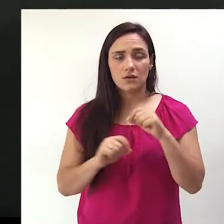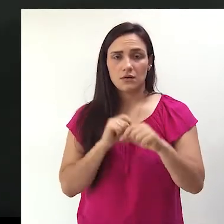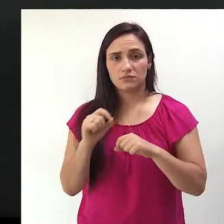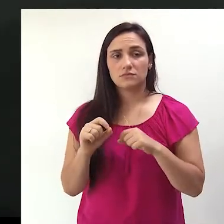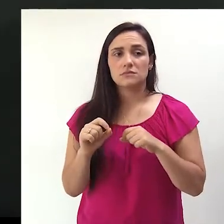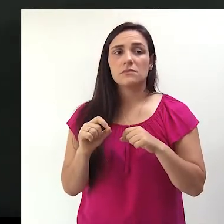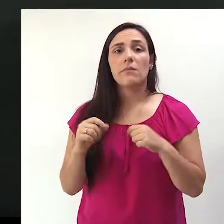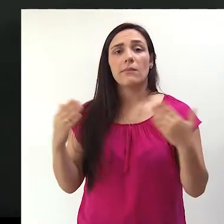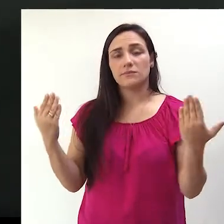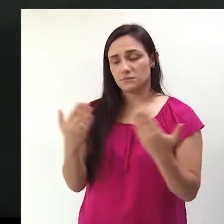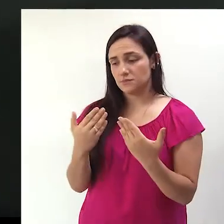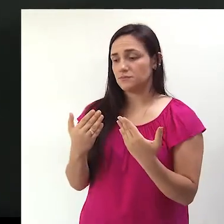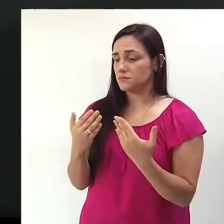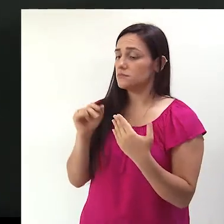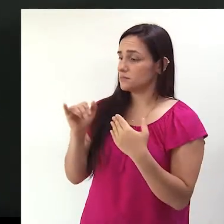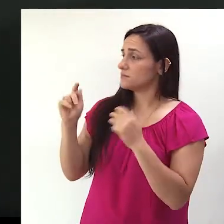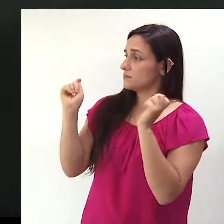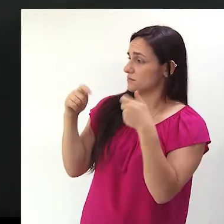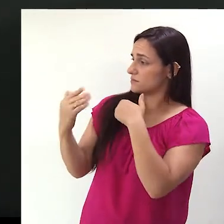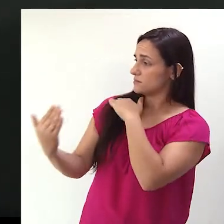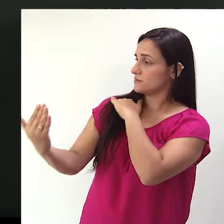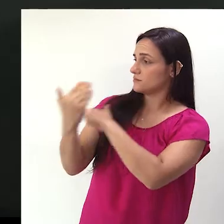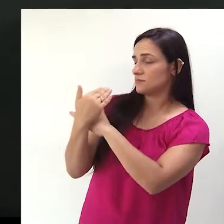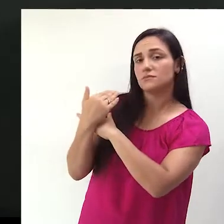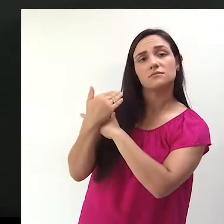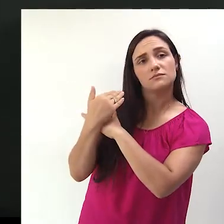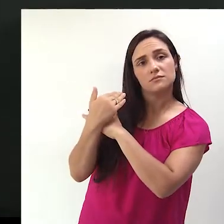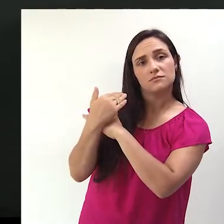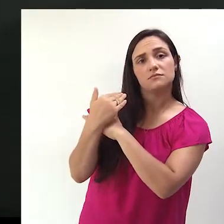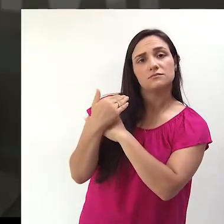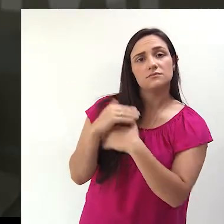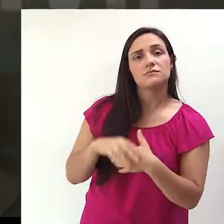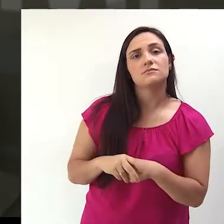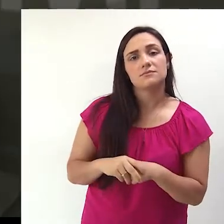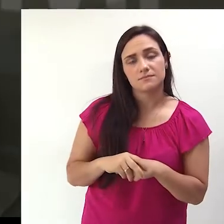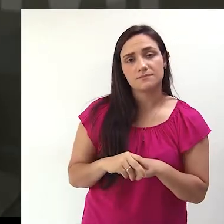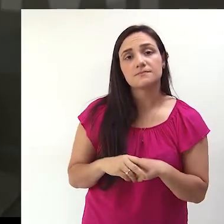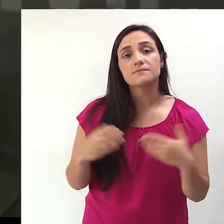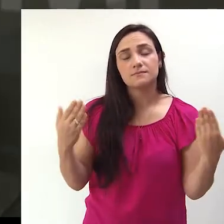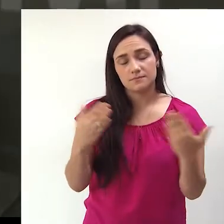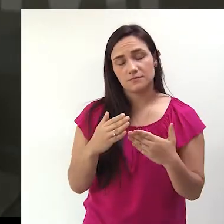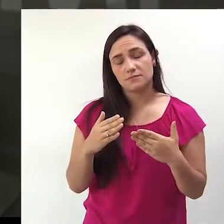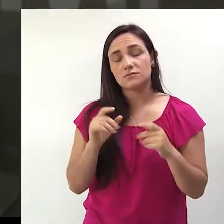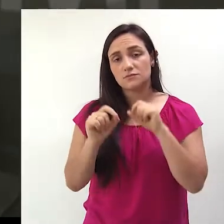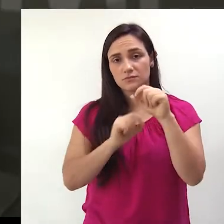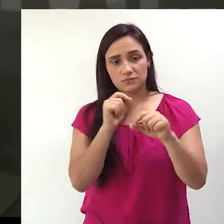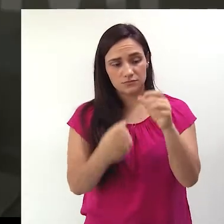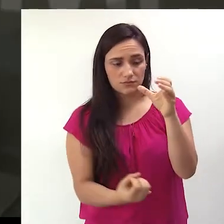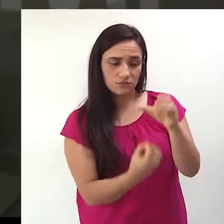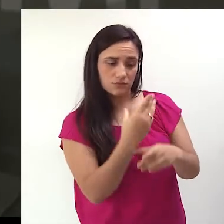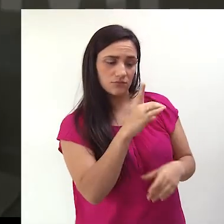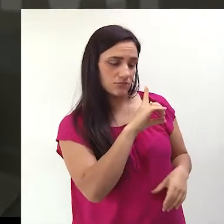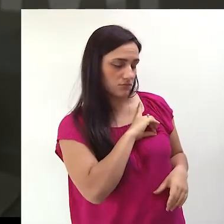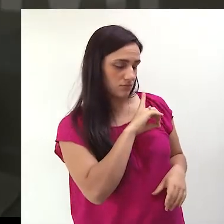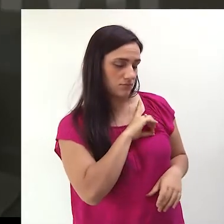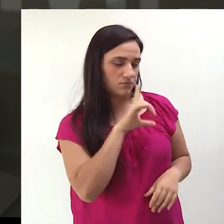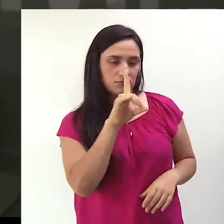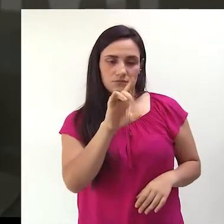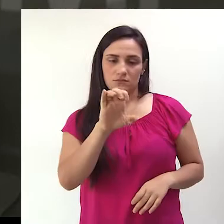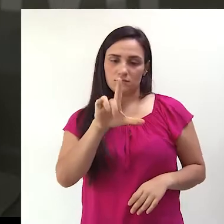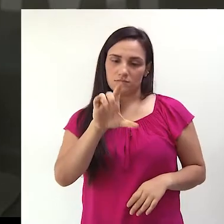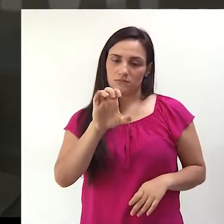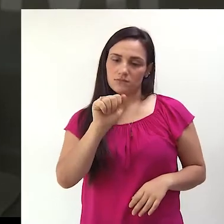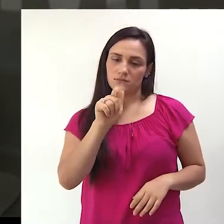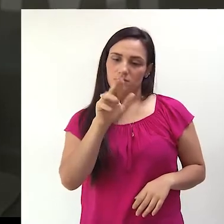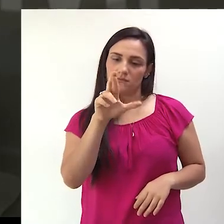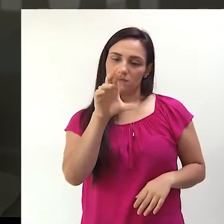dicas, enfim, o que a gente puder contribuir com eles, a delegacia está à disposição. Doutor, com a criação da Deleagro, vocês conseguirão